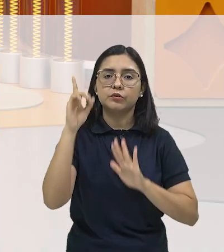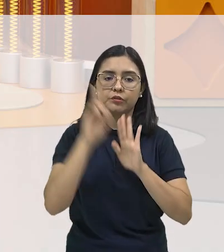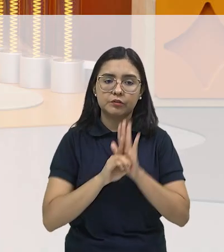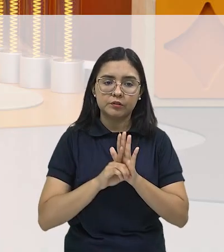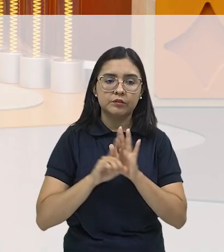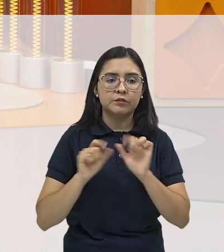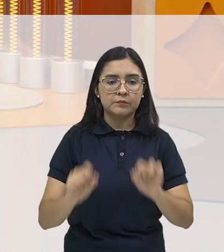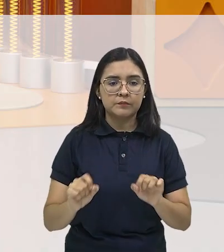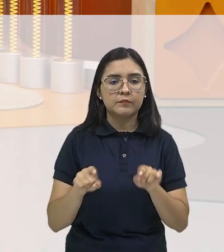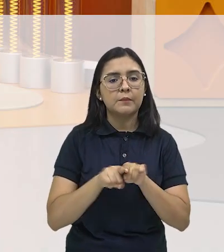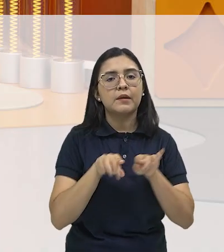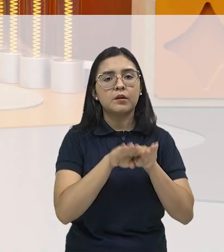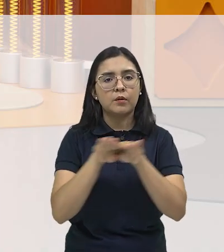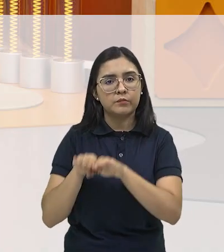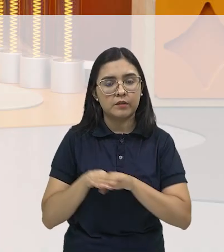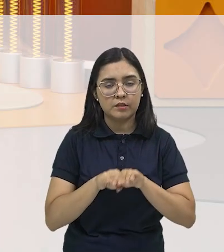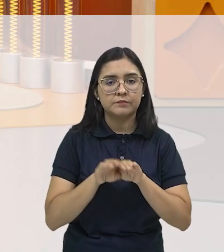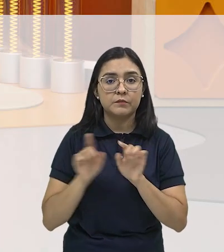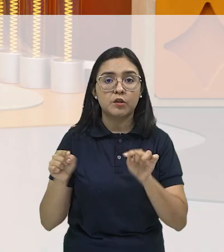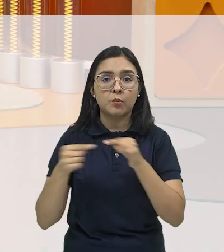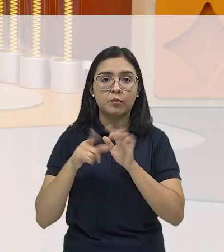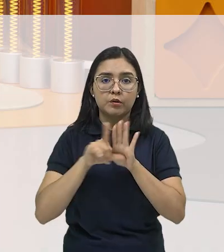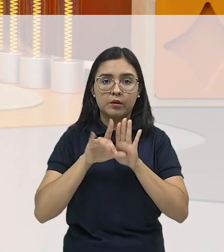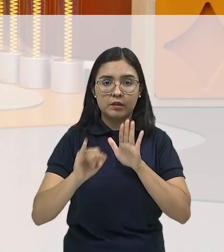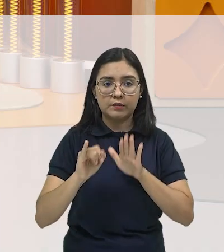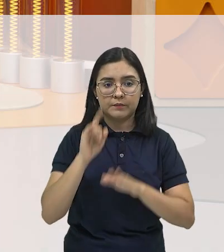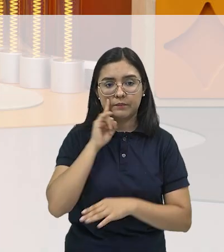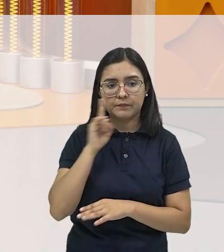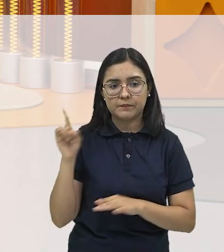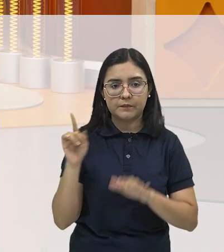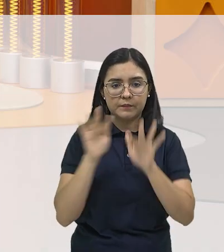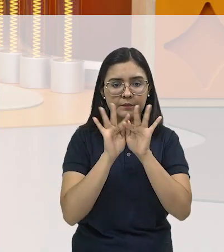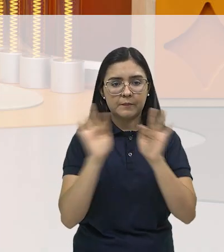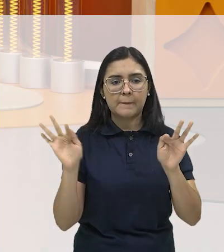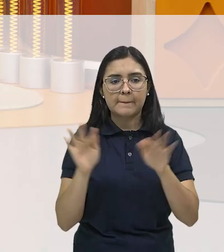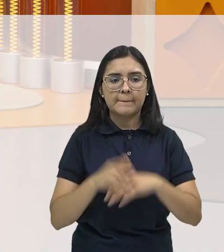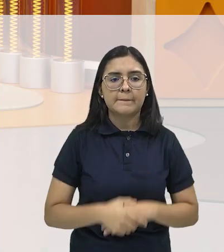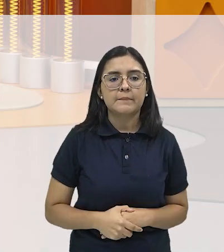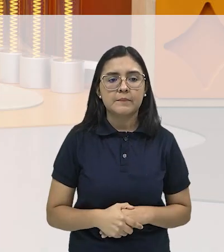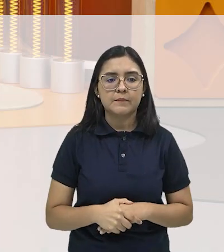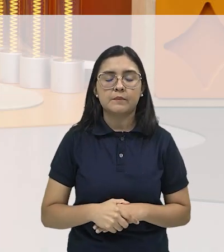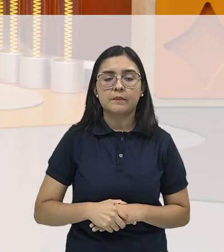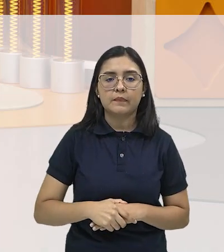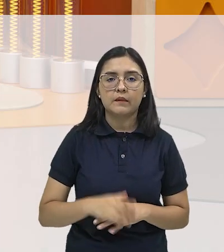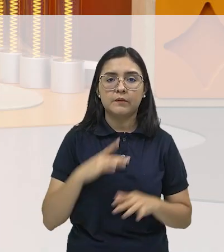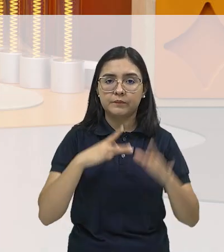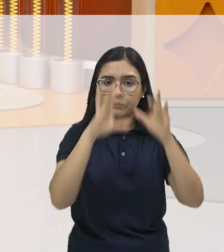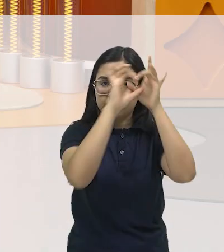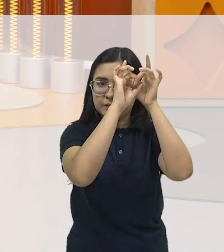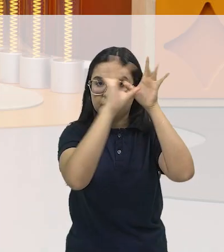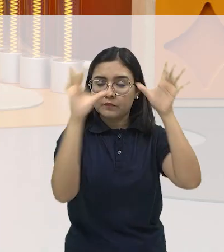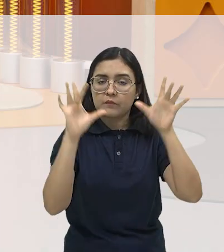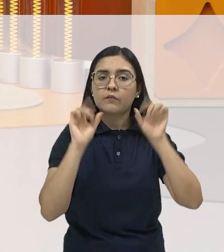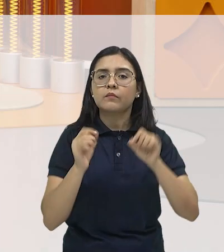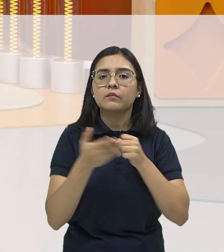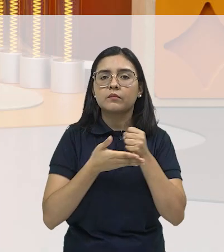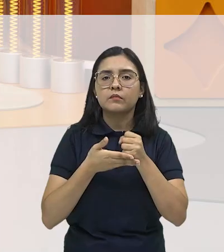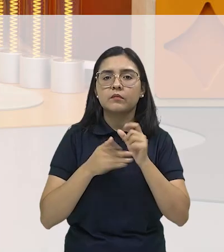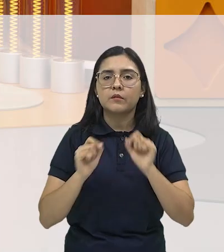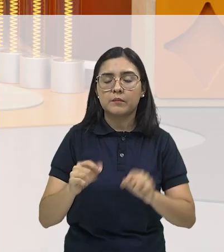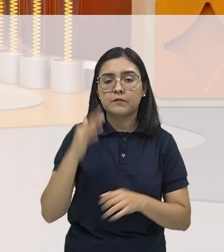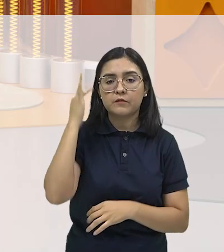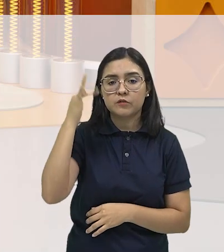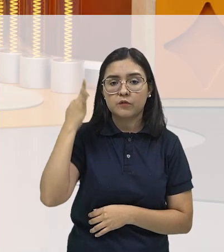a igualdade perante a lei. Ou seja, olha, vamos reler de novo a frase completa. O liberalismo, em sua essência, é